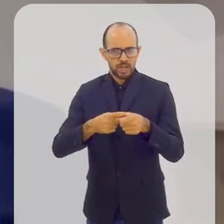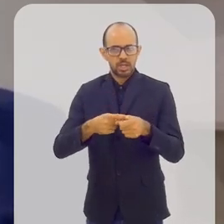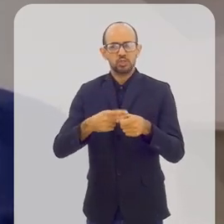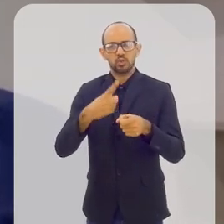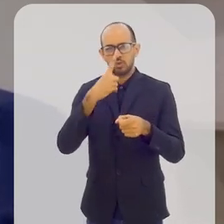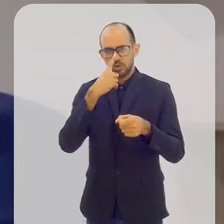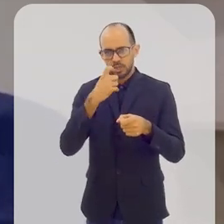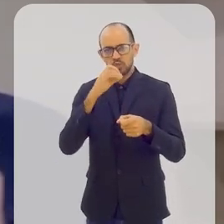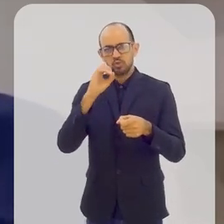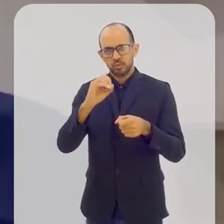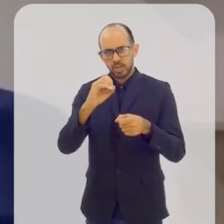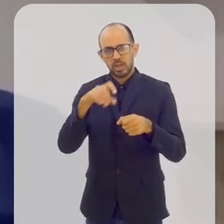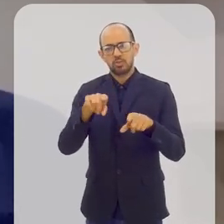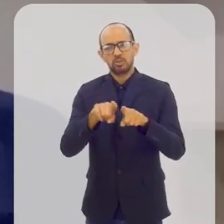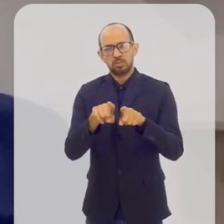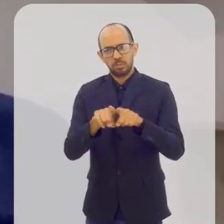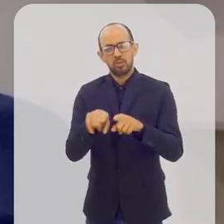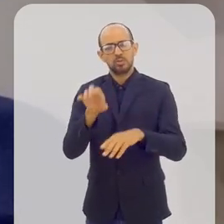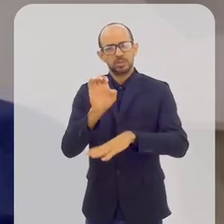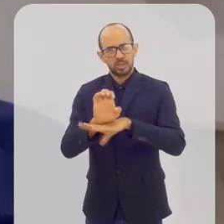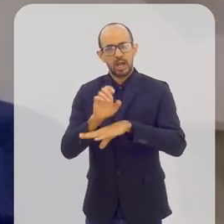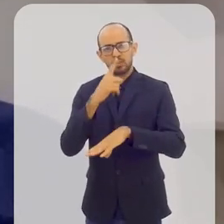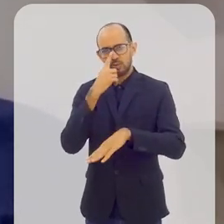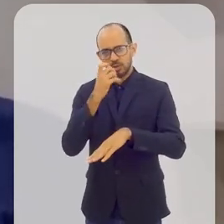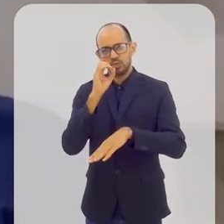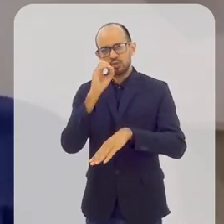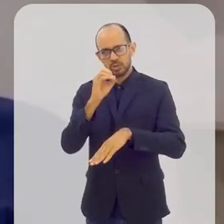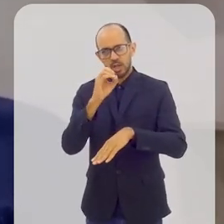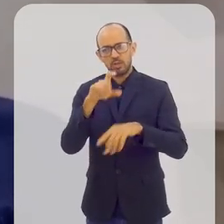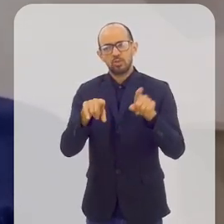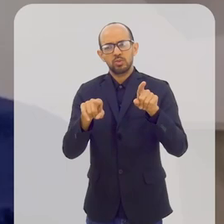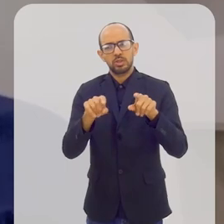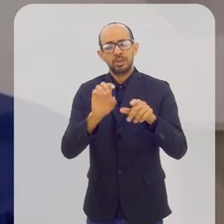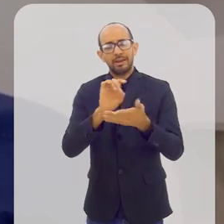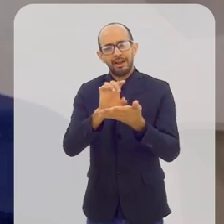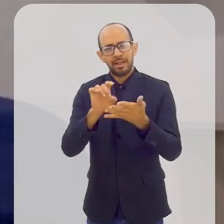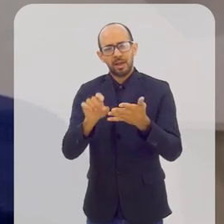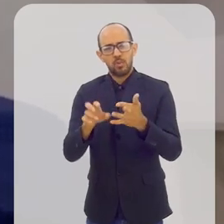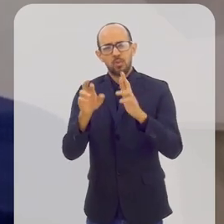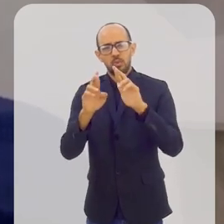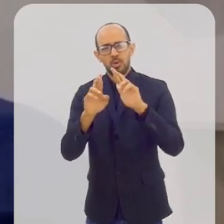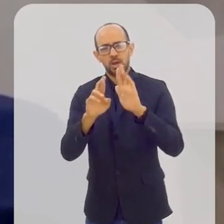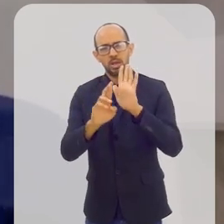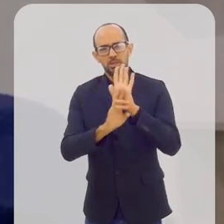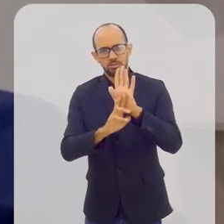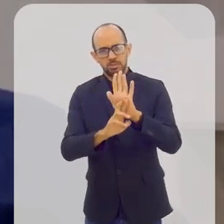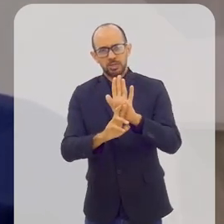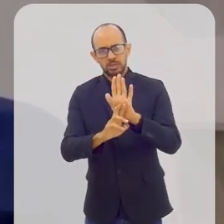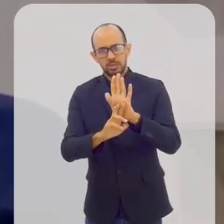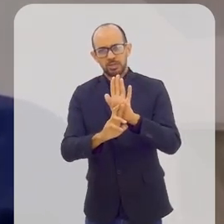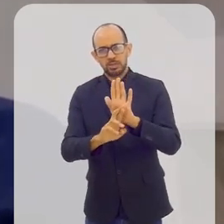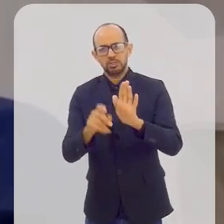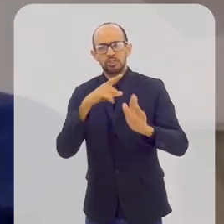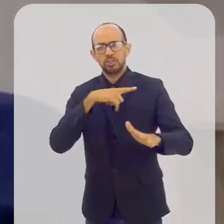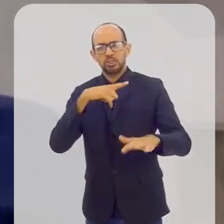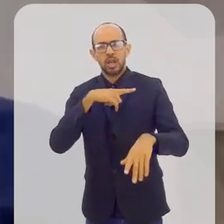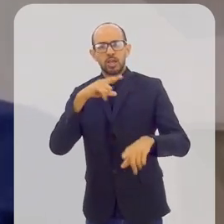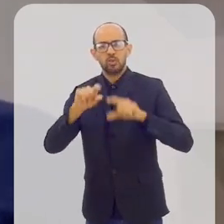né? um estado Lixo Zero, falando aqui do Rio de Janeiro. E cada embaixador tem uma